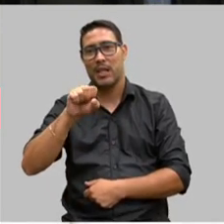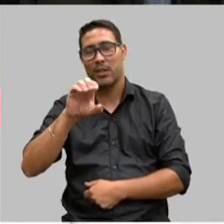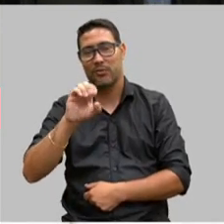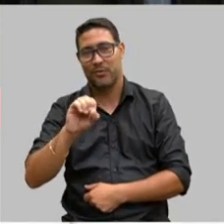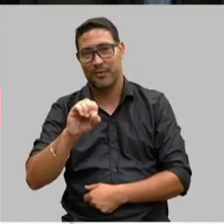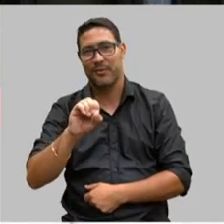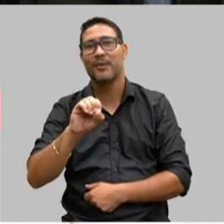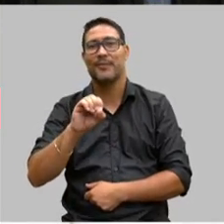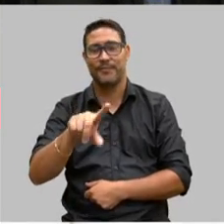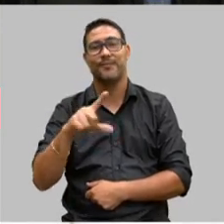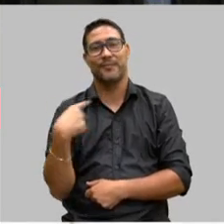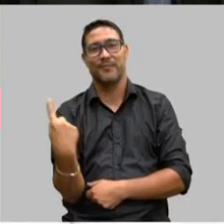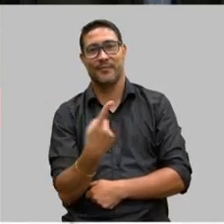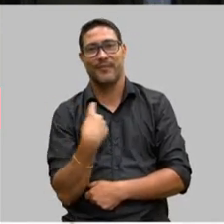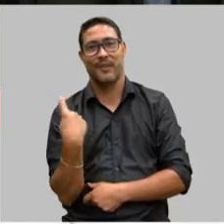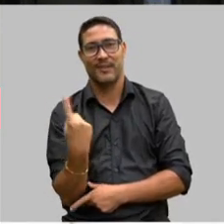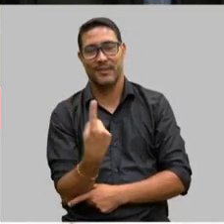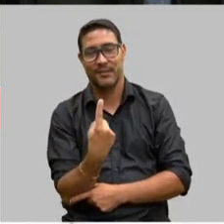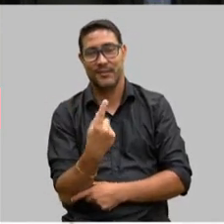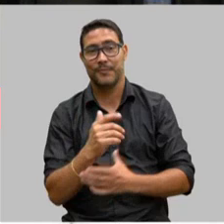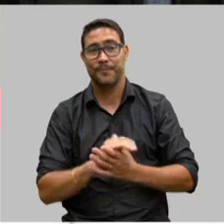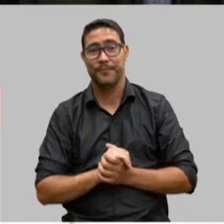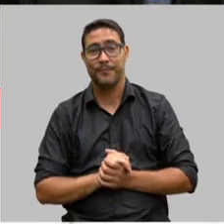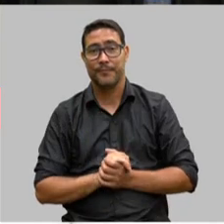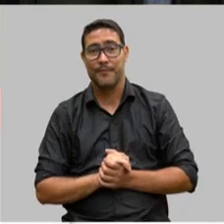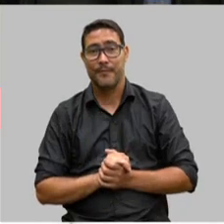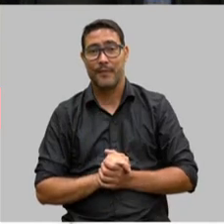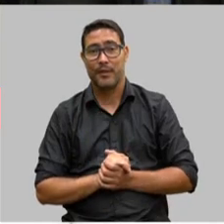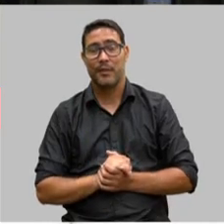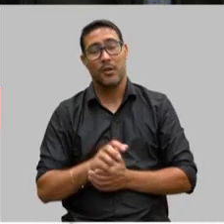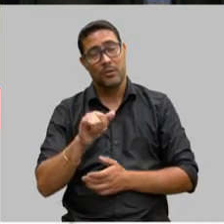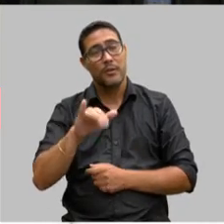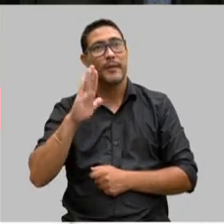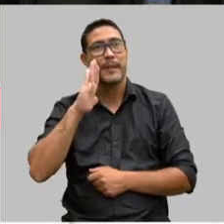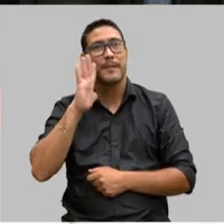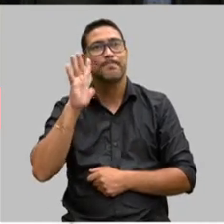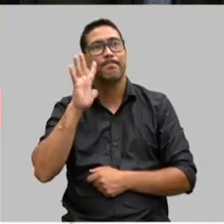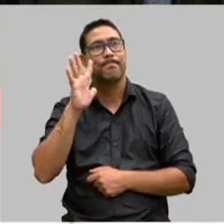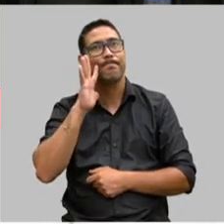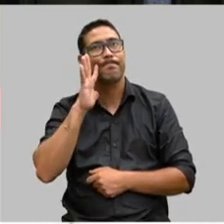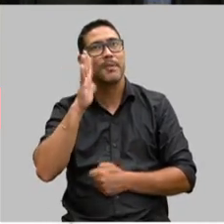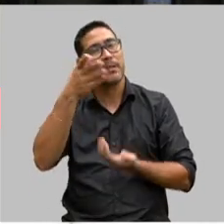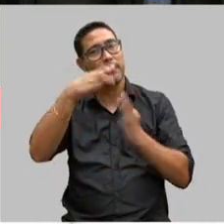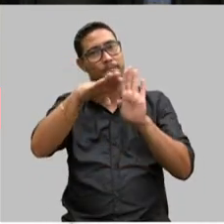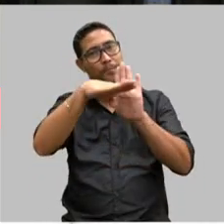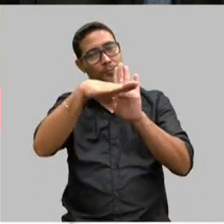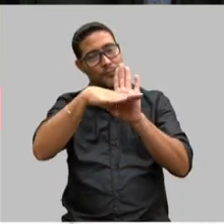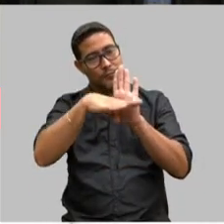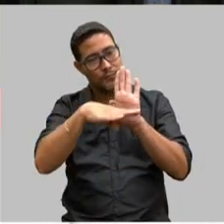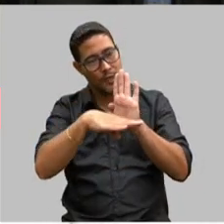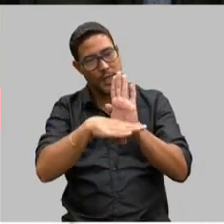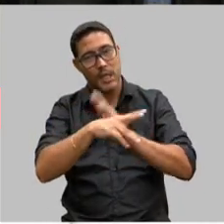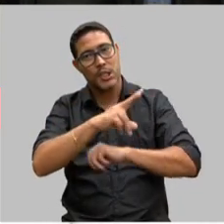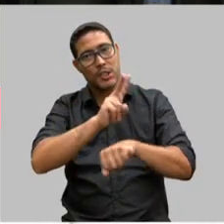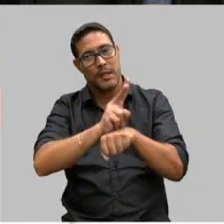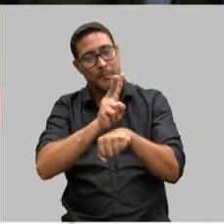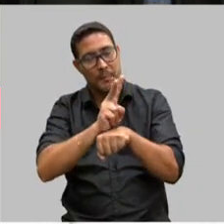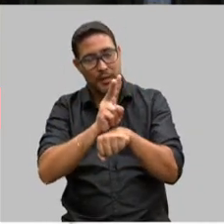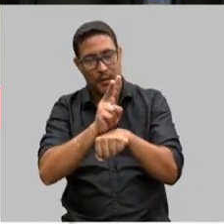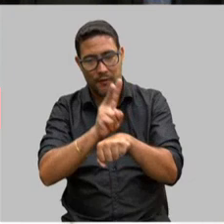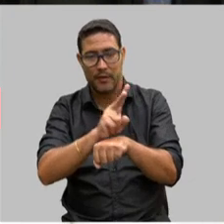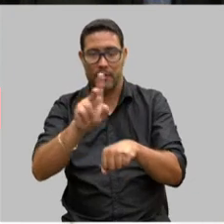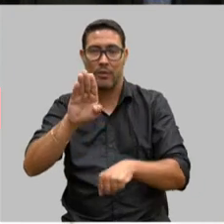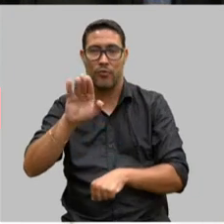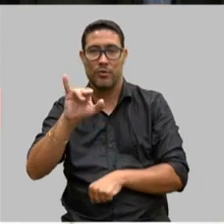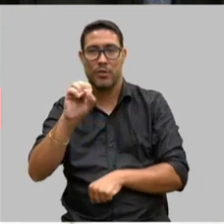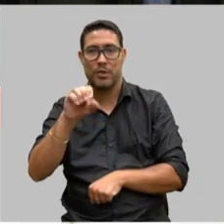Então, eu acho que se a gente criar essas agendas de preservação de bioma, que a Casa realmente aprove a